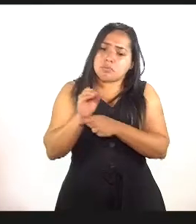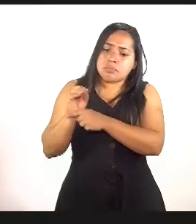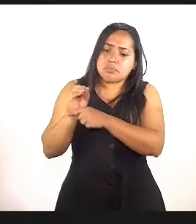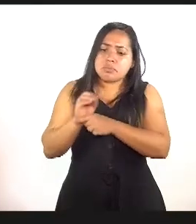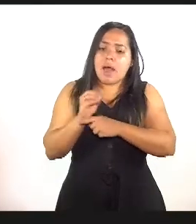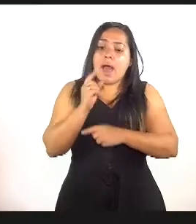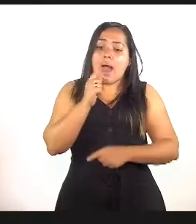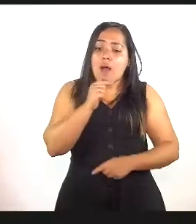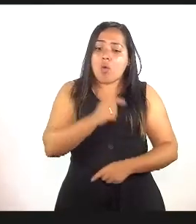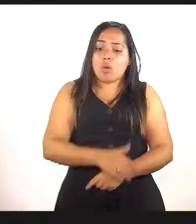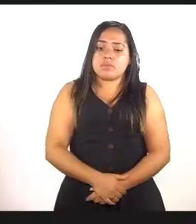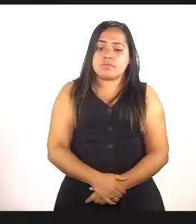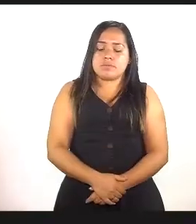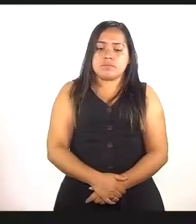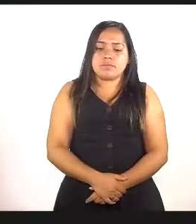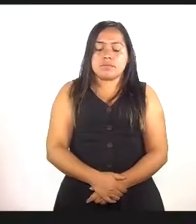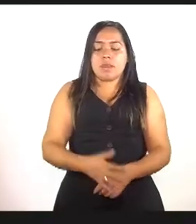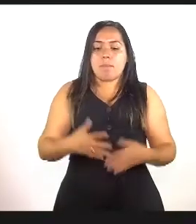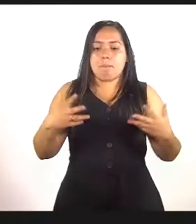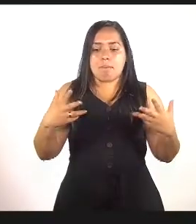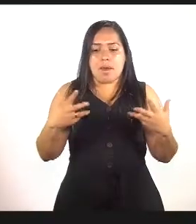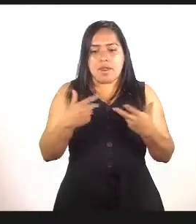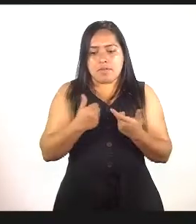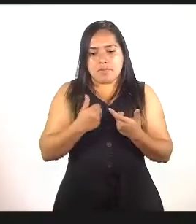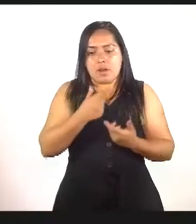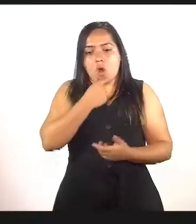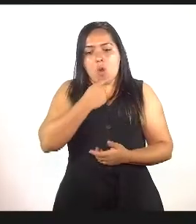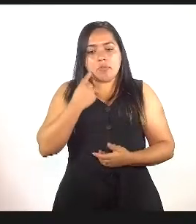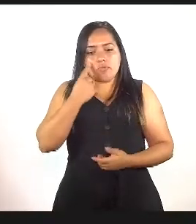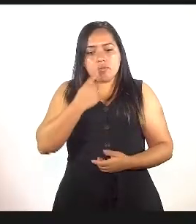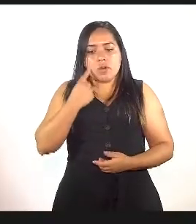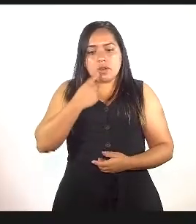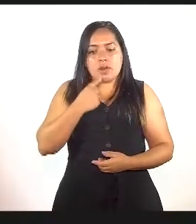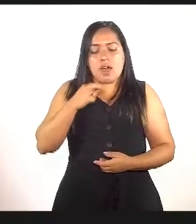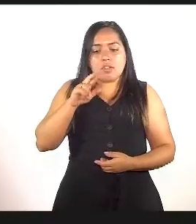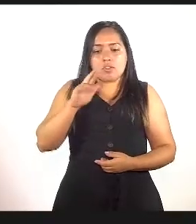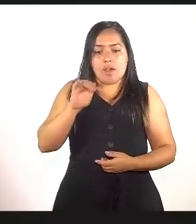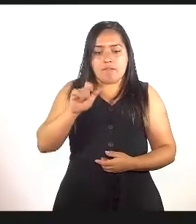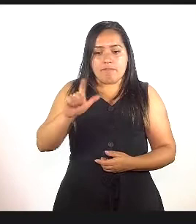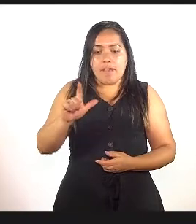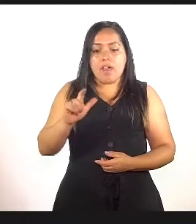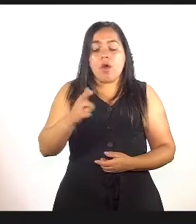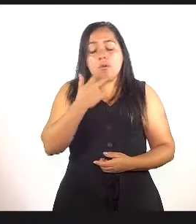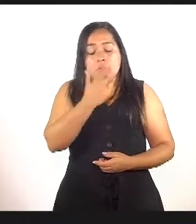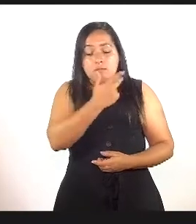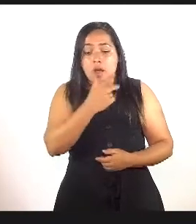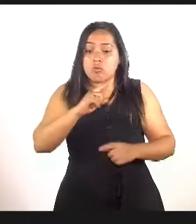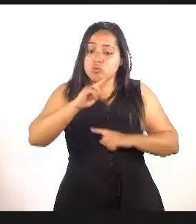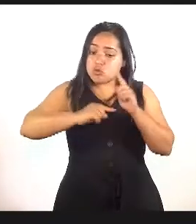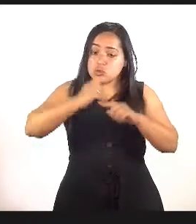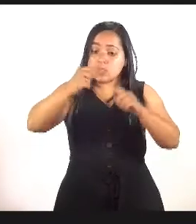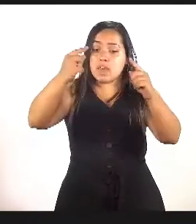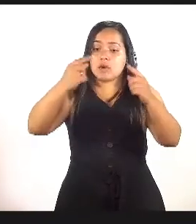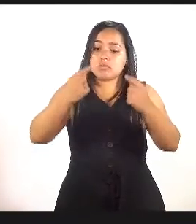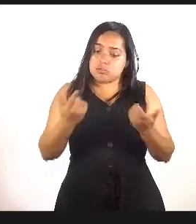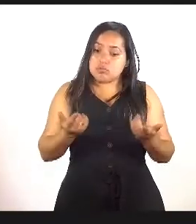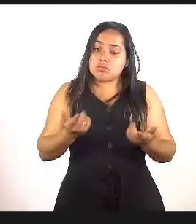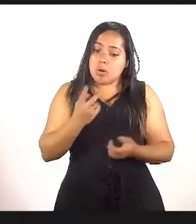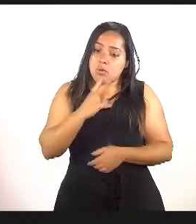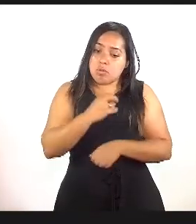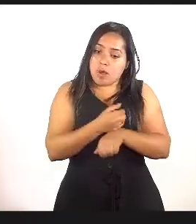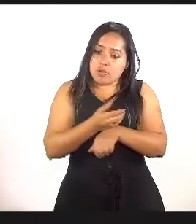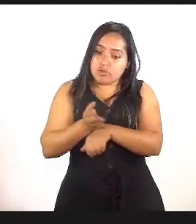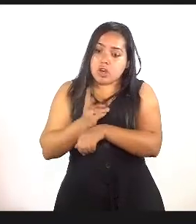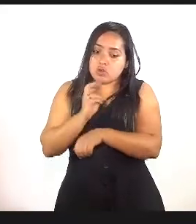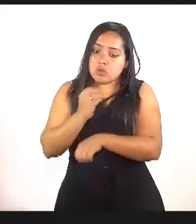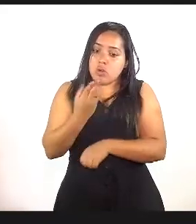Maravilha, doutor Rafael. Eu lhe desejo sucesso, lhe adianto meu voto favorável e agradeço a oportunidade de